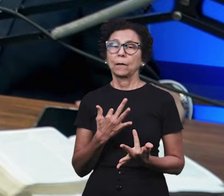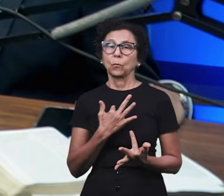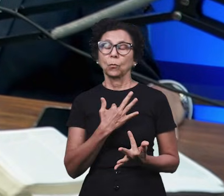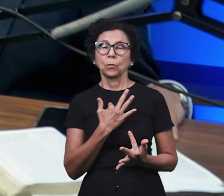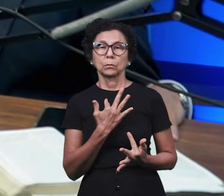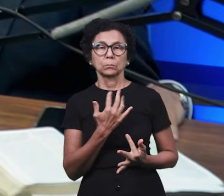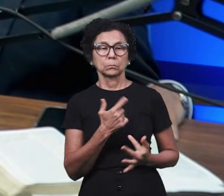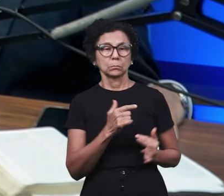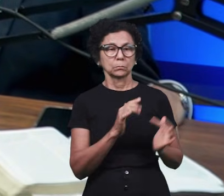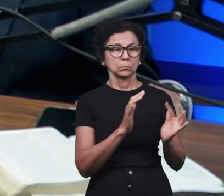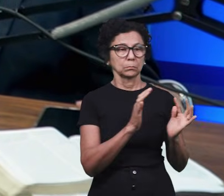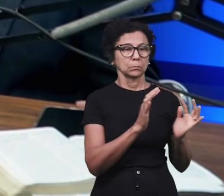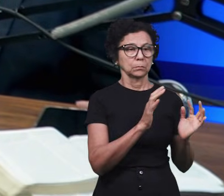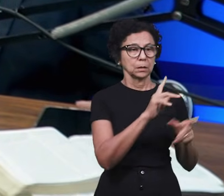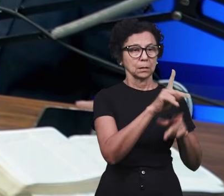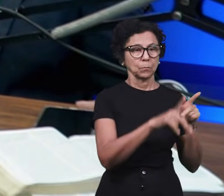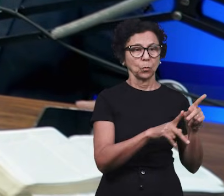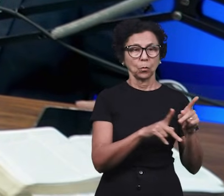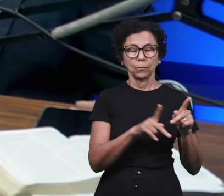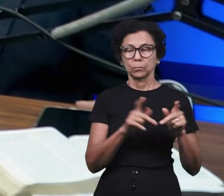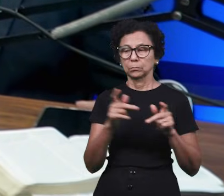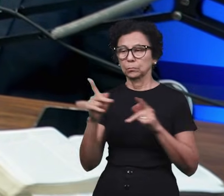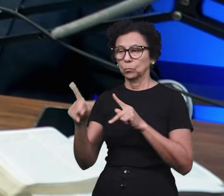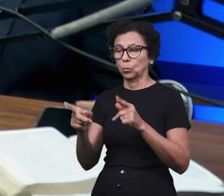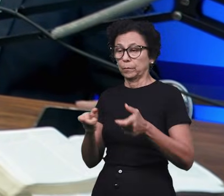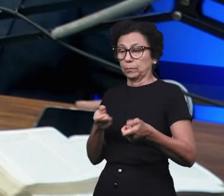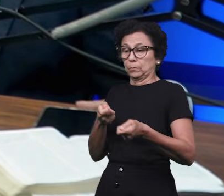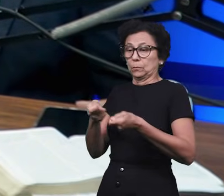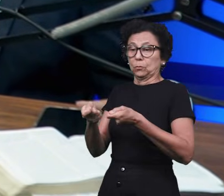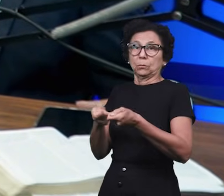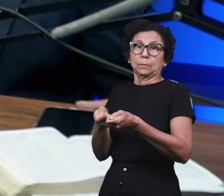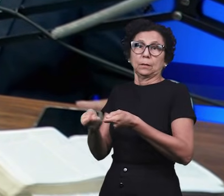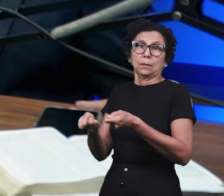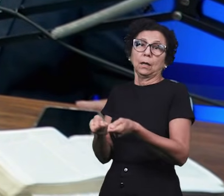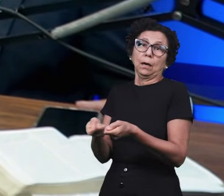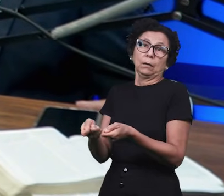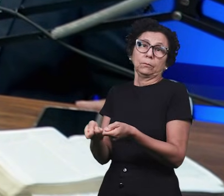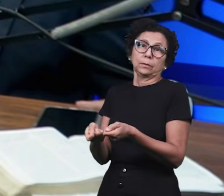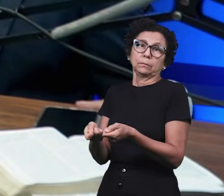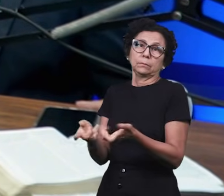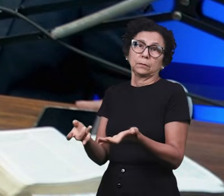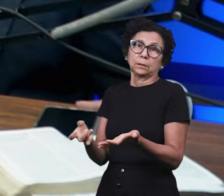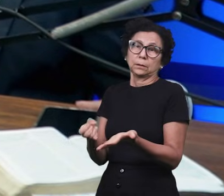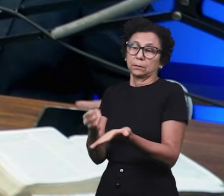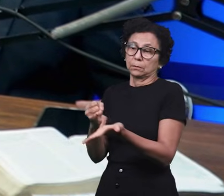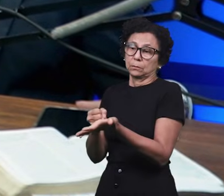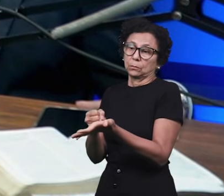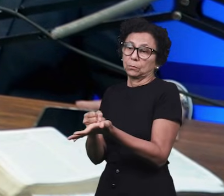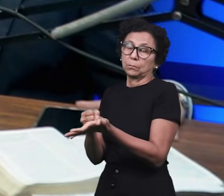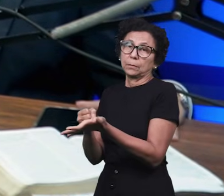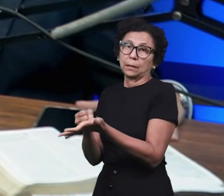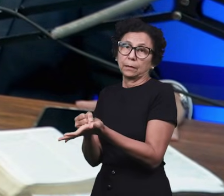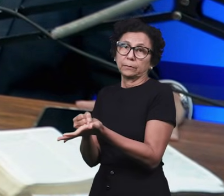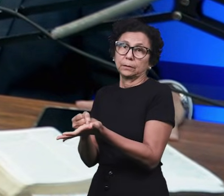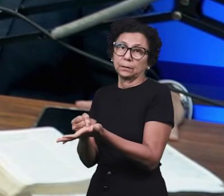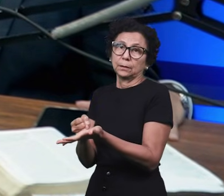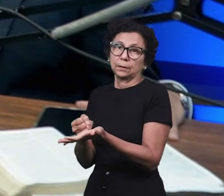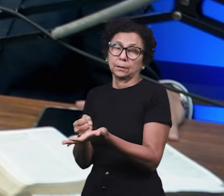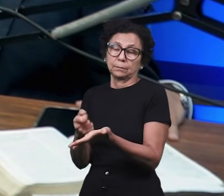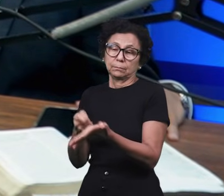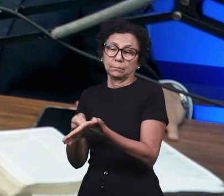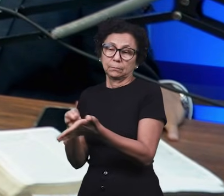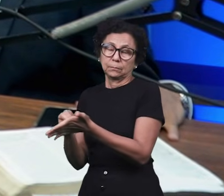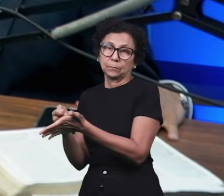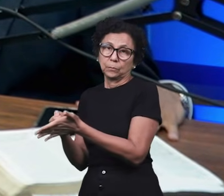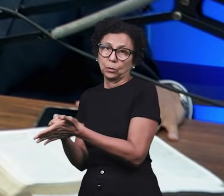outro povo, o objetivo, claro, era extrair dele as riquezas e levar para a capital do império, né? A